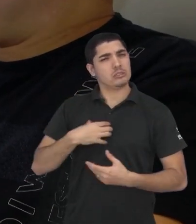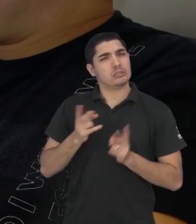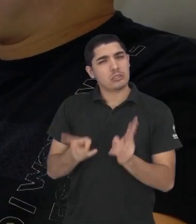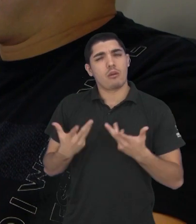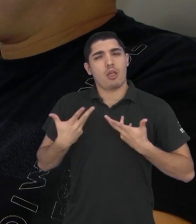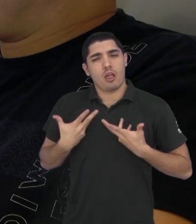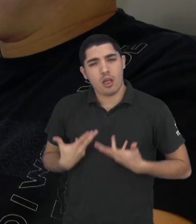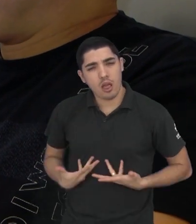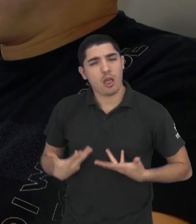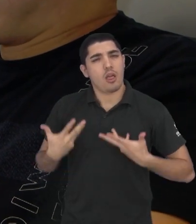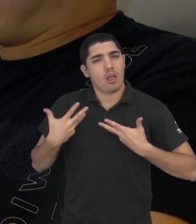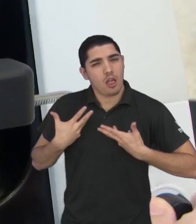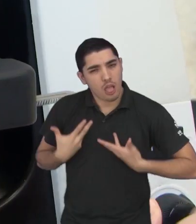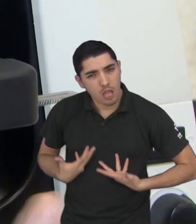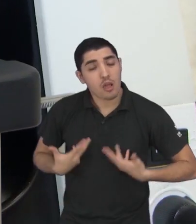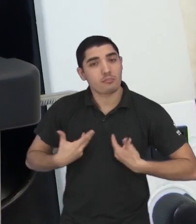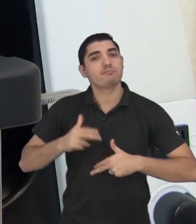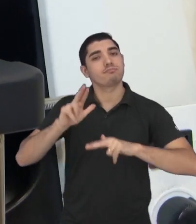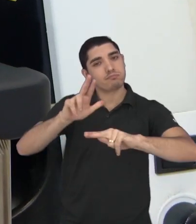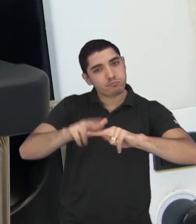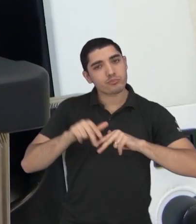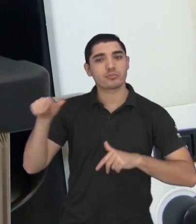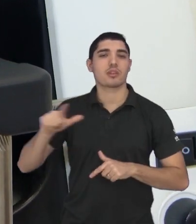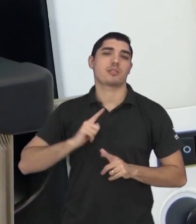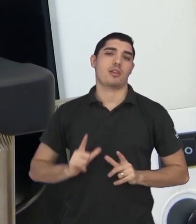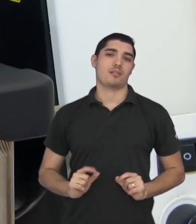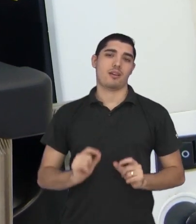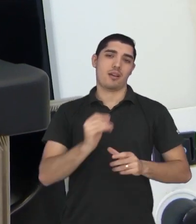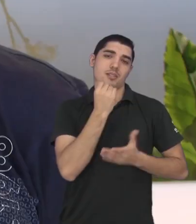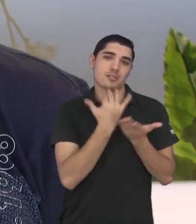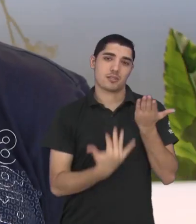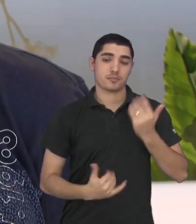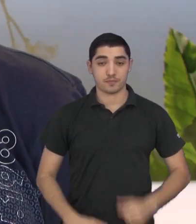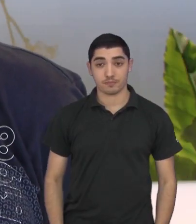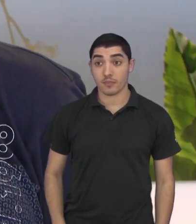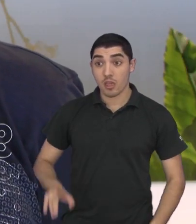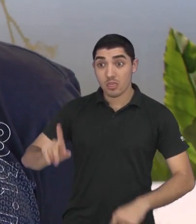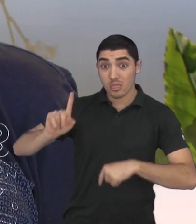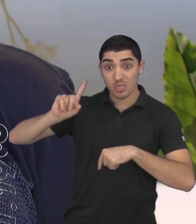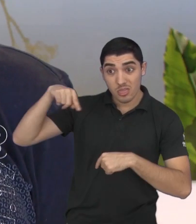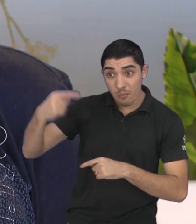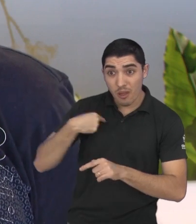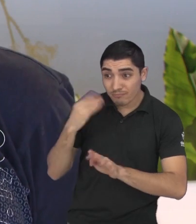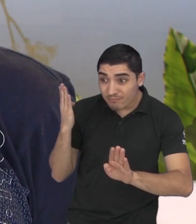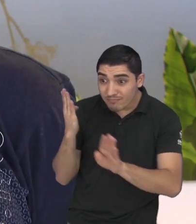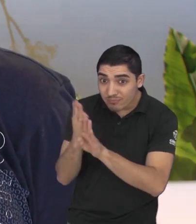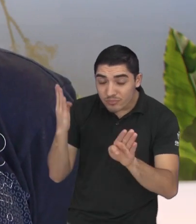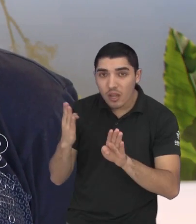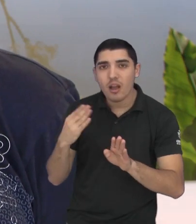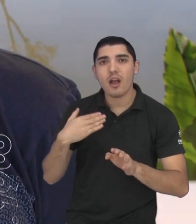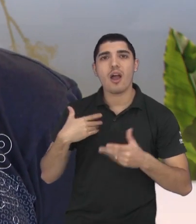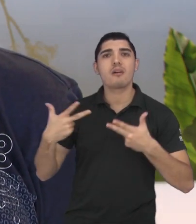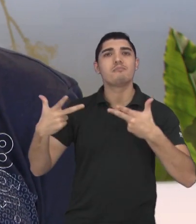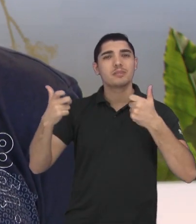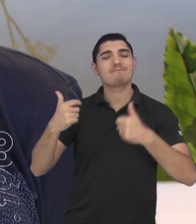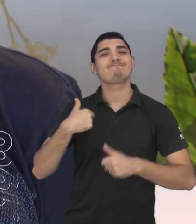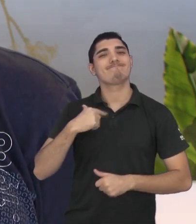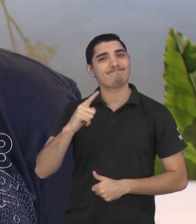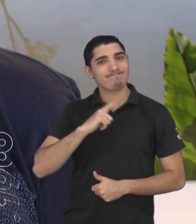já vem desenvolvendo já há alguns anos, e dizendo a você, Demétrios, que você é merecedor desse título, que